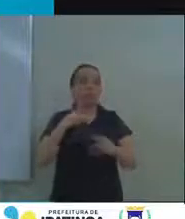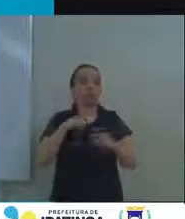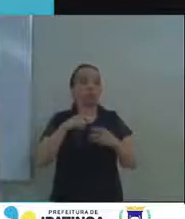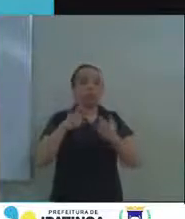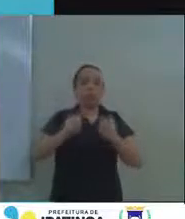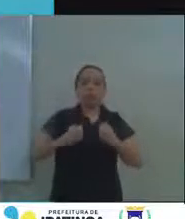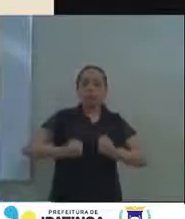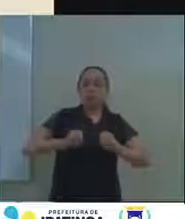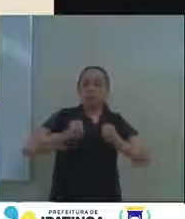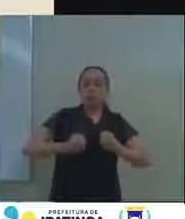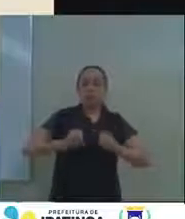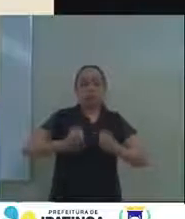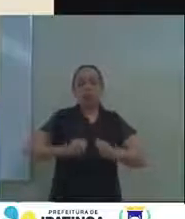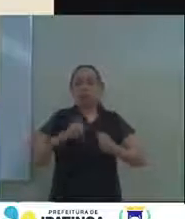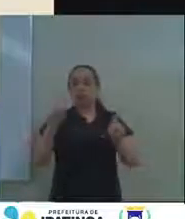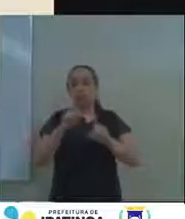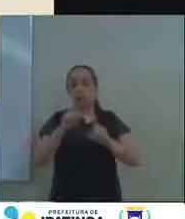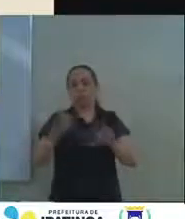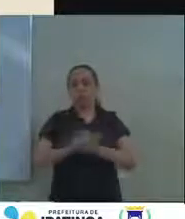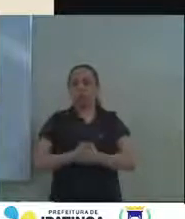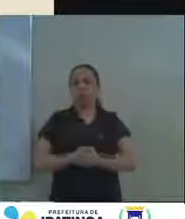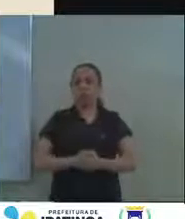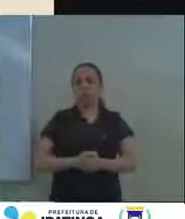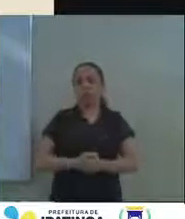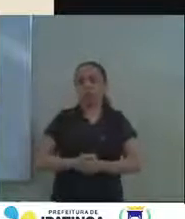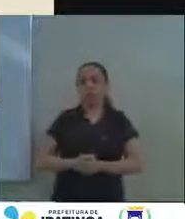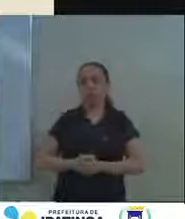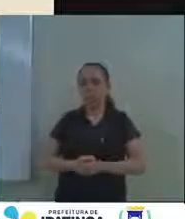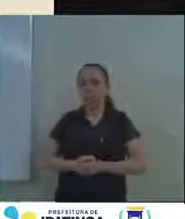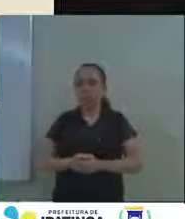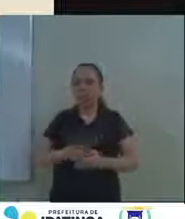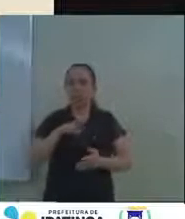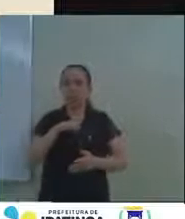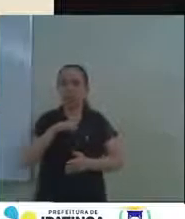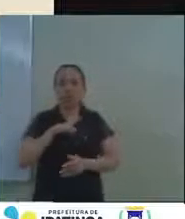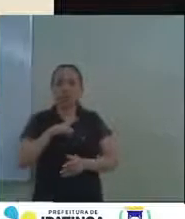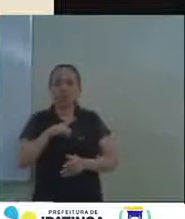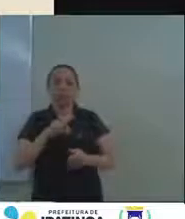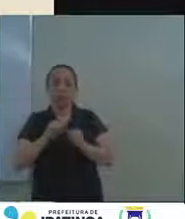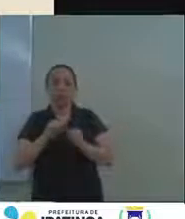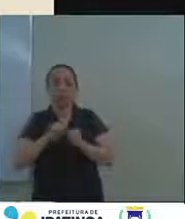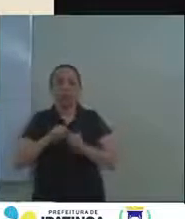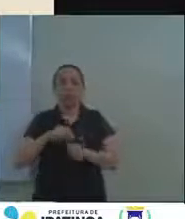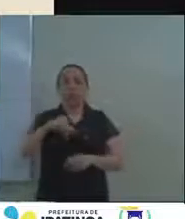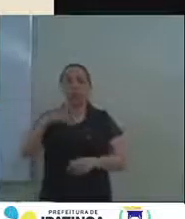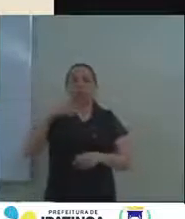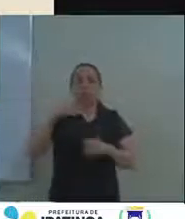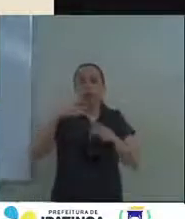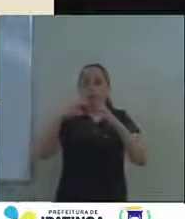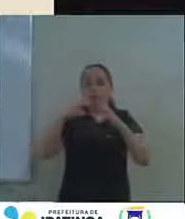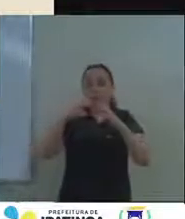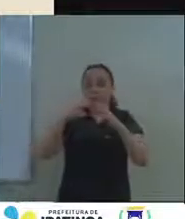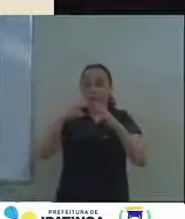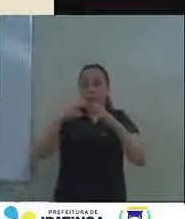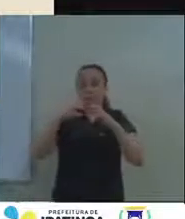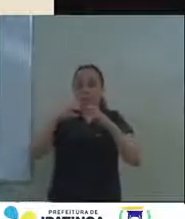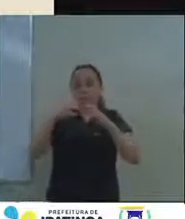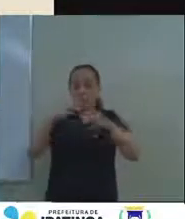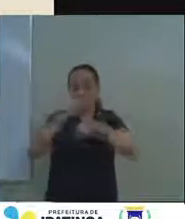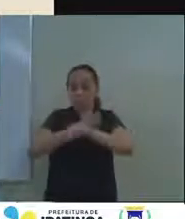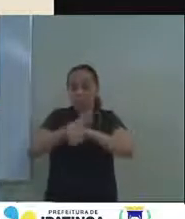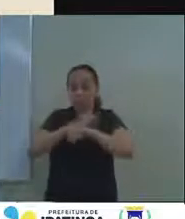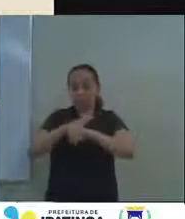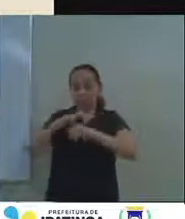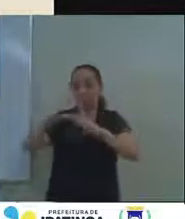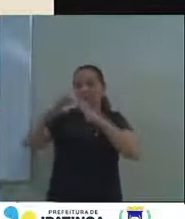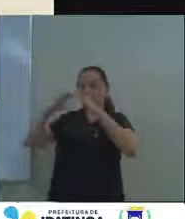tá? Além disso, a gente tem exercícios de ressonância. Exercício de